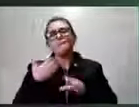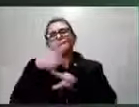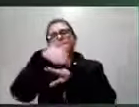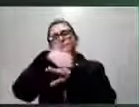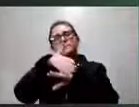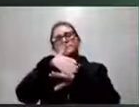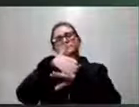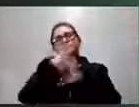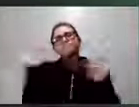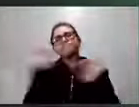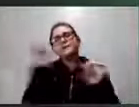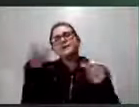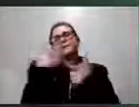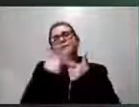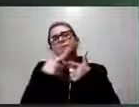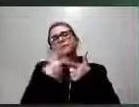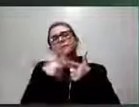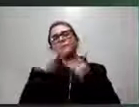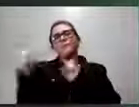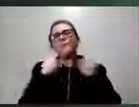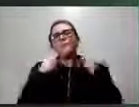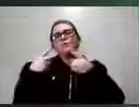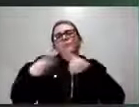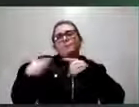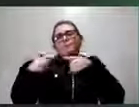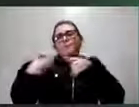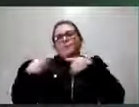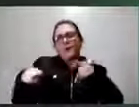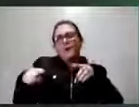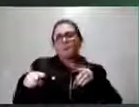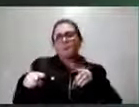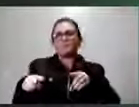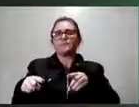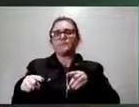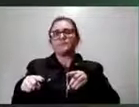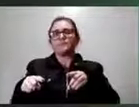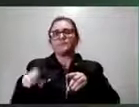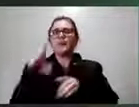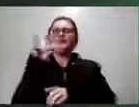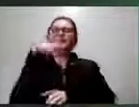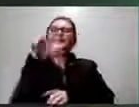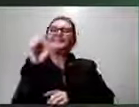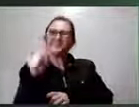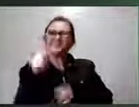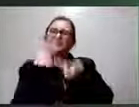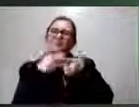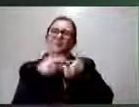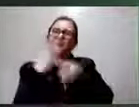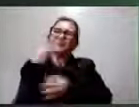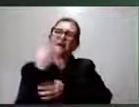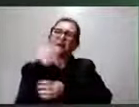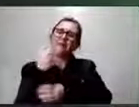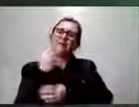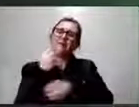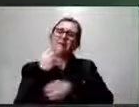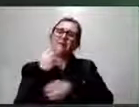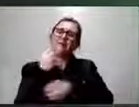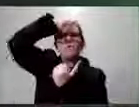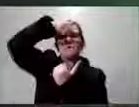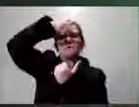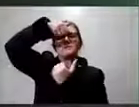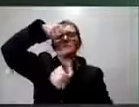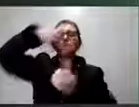do tubo endotraqueal pode provocar danos no aparato da articulação temporomandibular por uma força em excesso que pode fazer